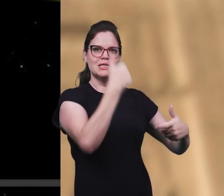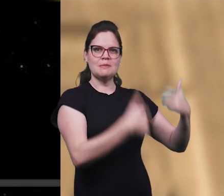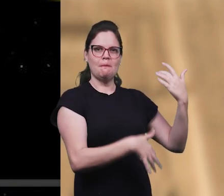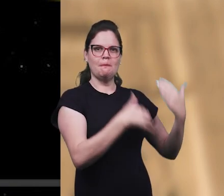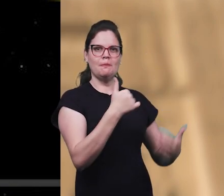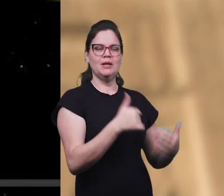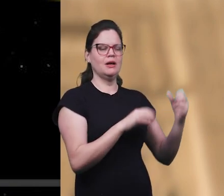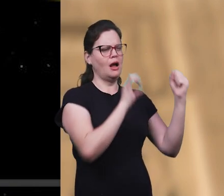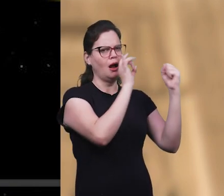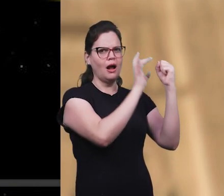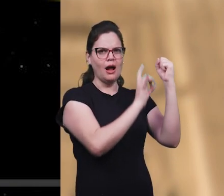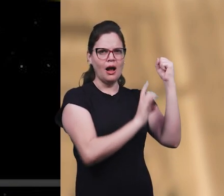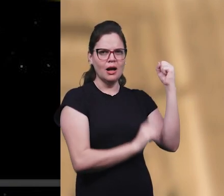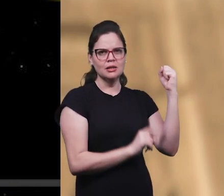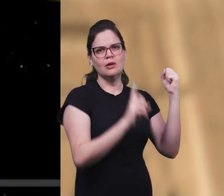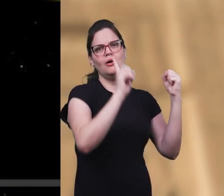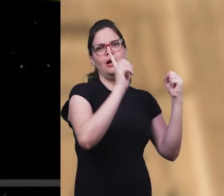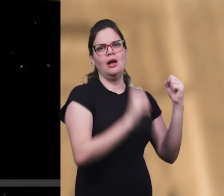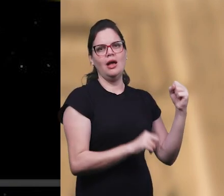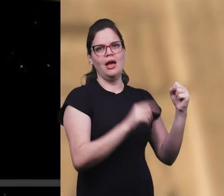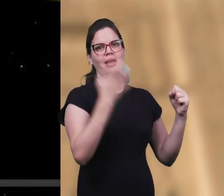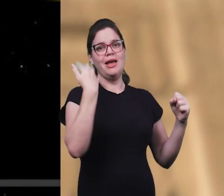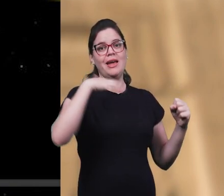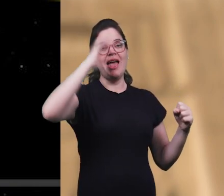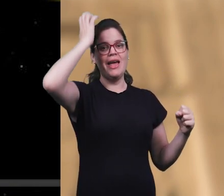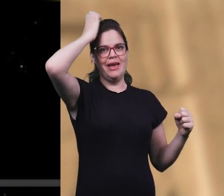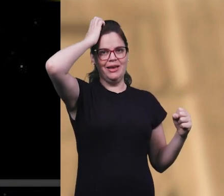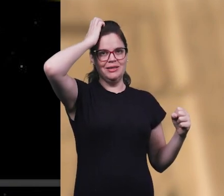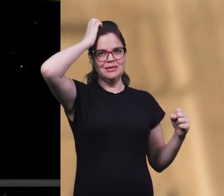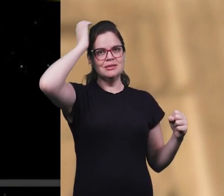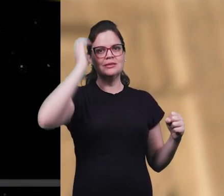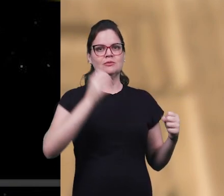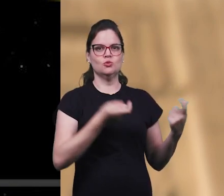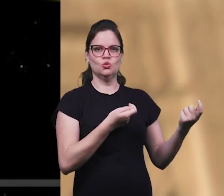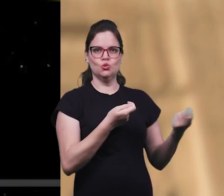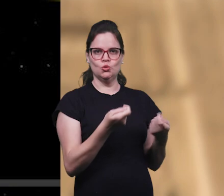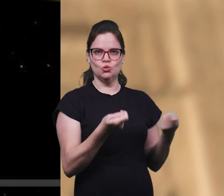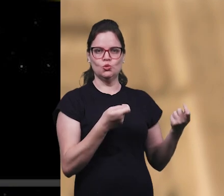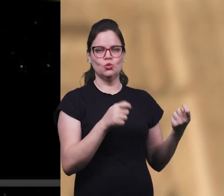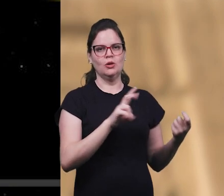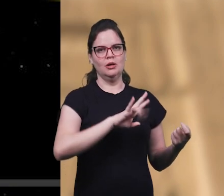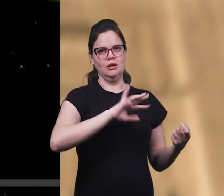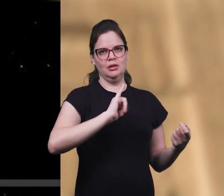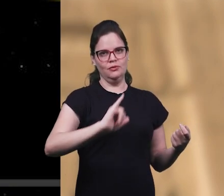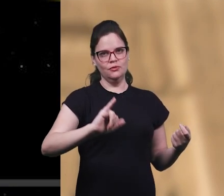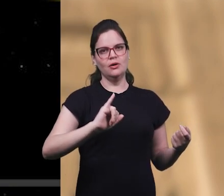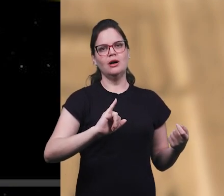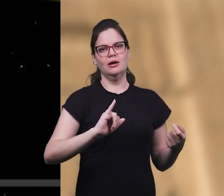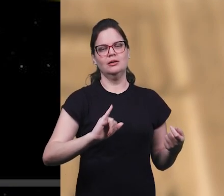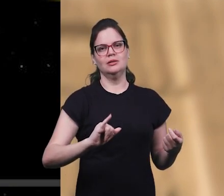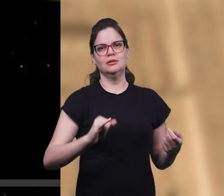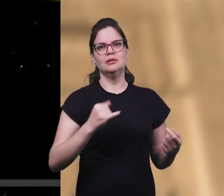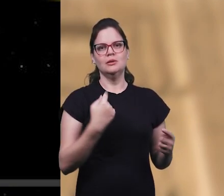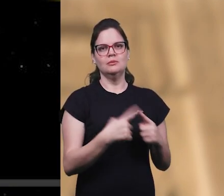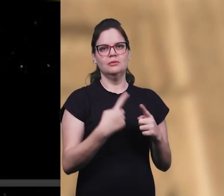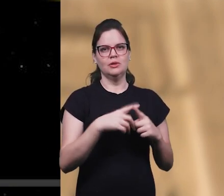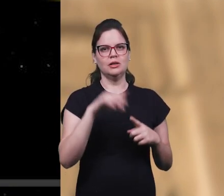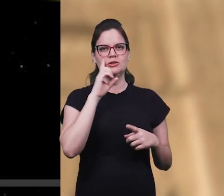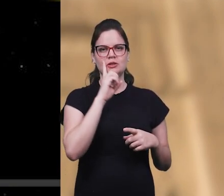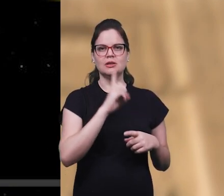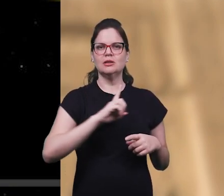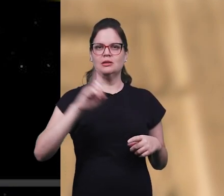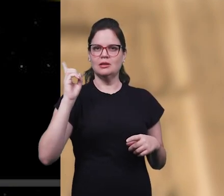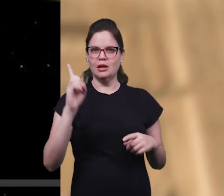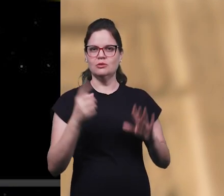Então, a estátua começa falando dos grandes impérios que existiram, que Deus considerou, não